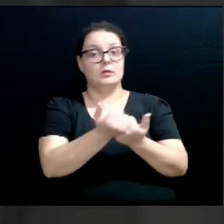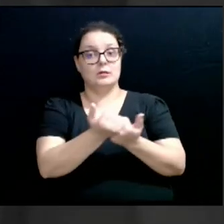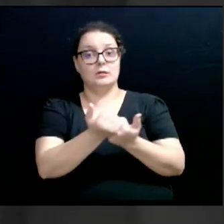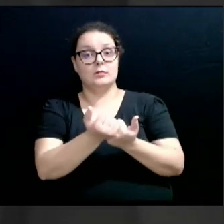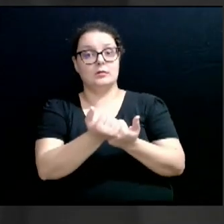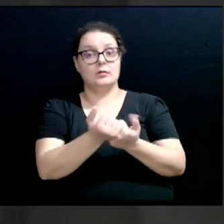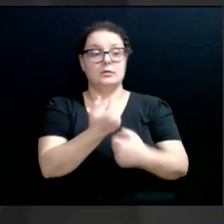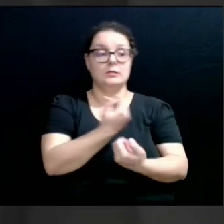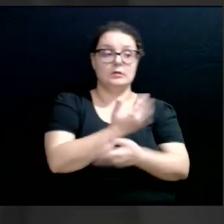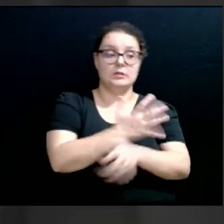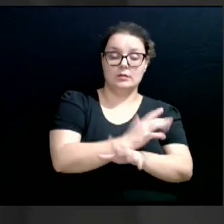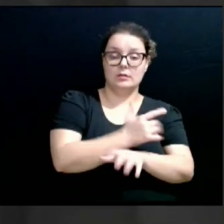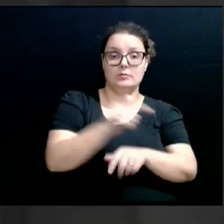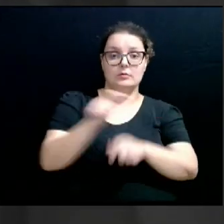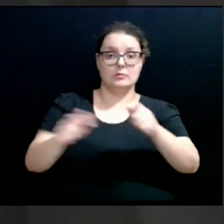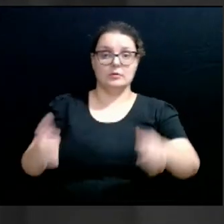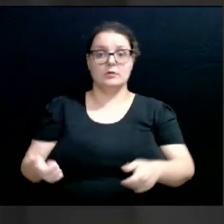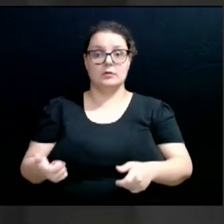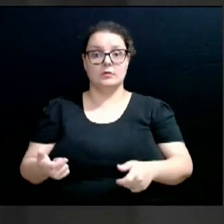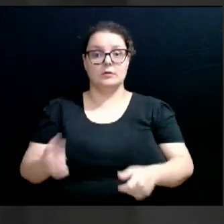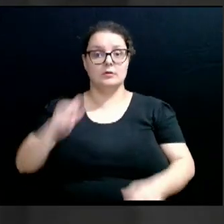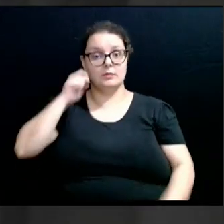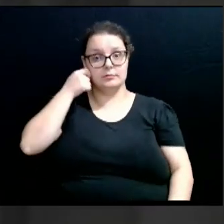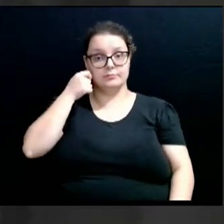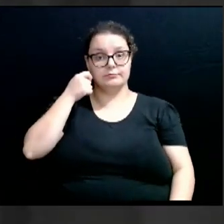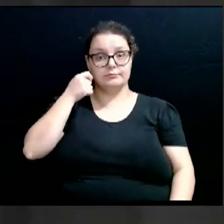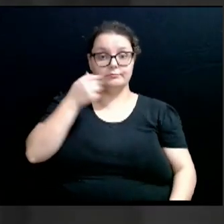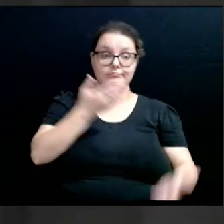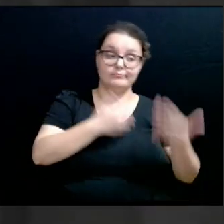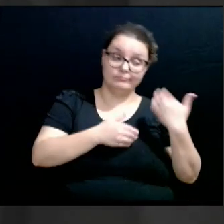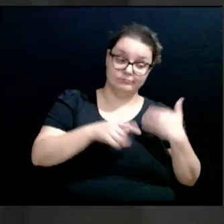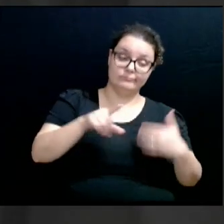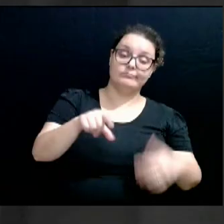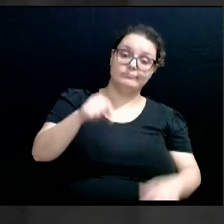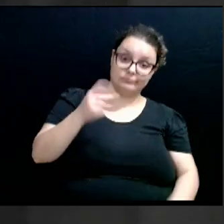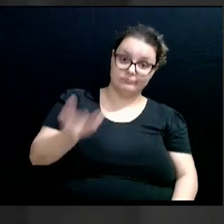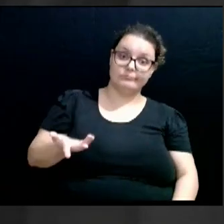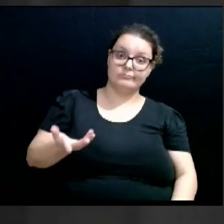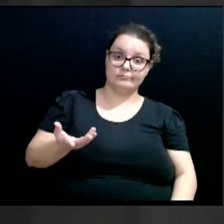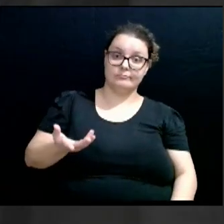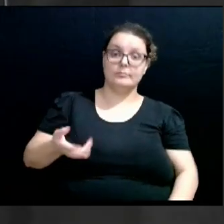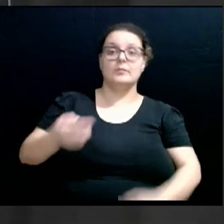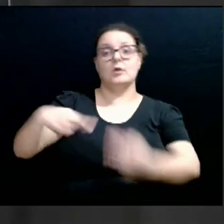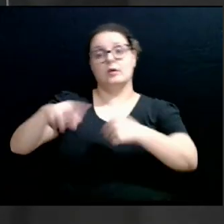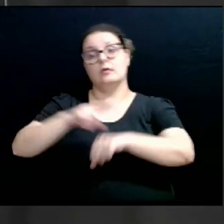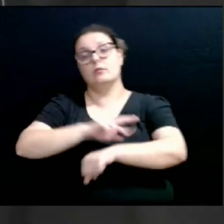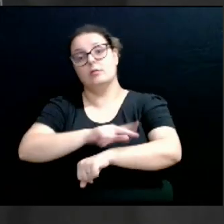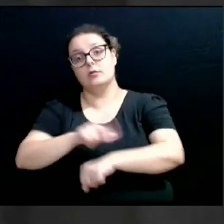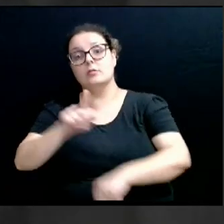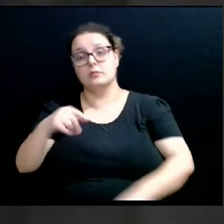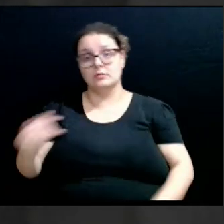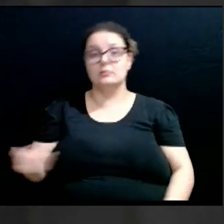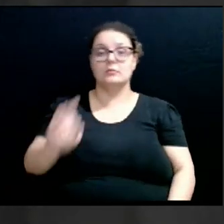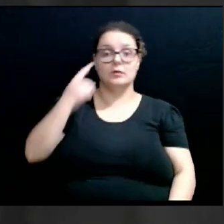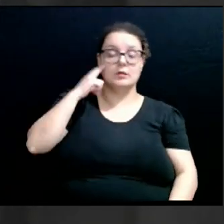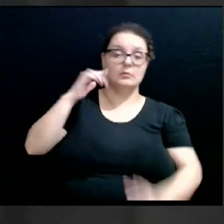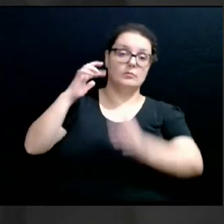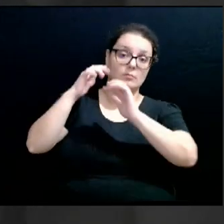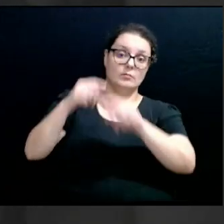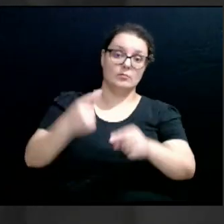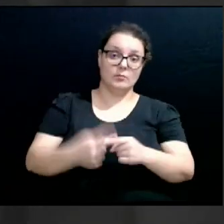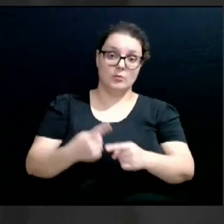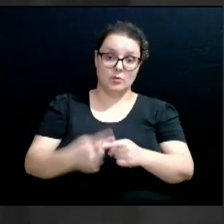uma escolha foi feita, e é uma escolha que passa pela questão da raça. Então isso é importante a gente pensar também, porque mesmo a pessoa,